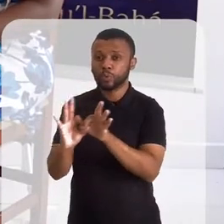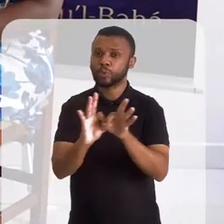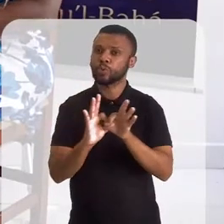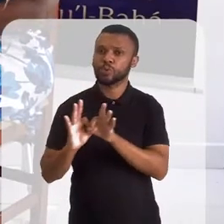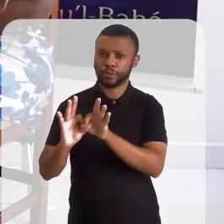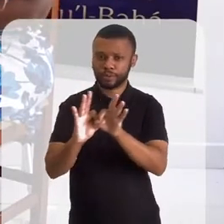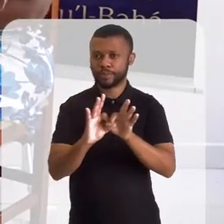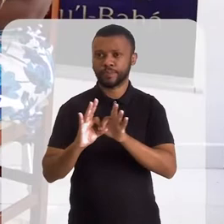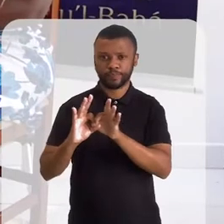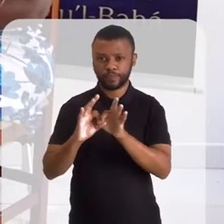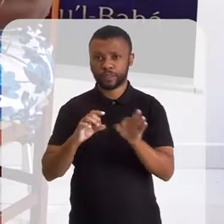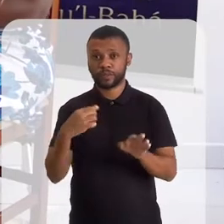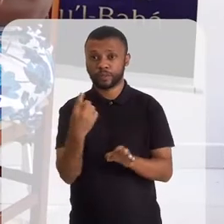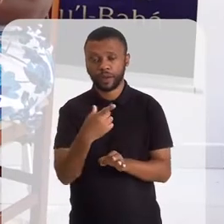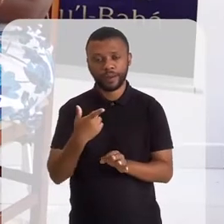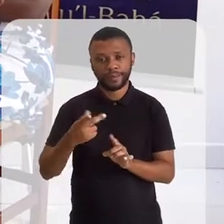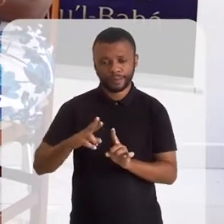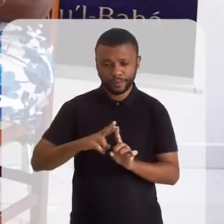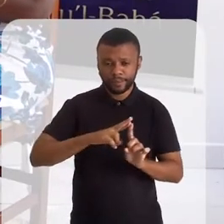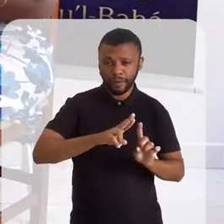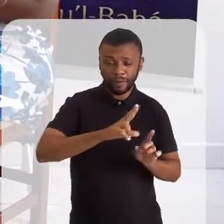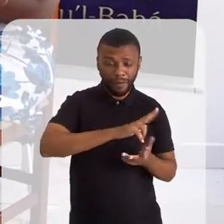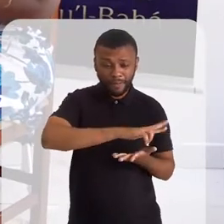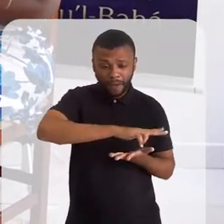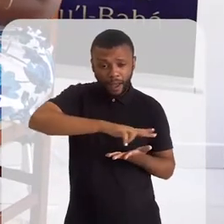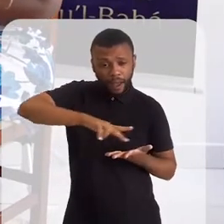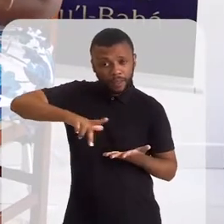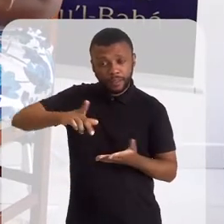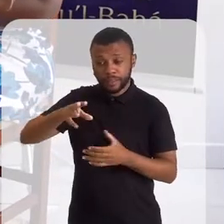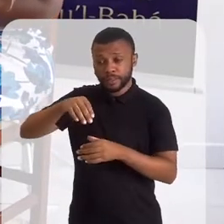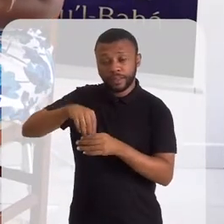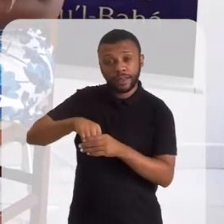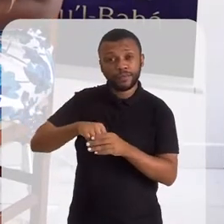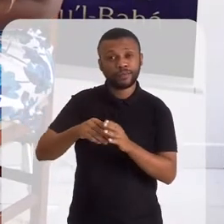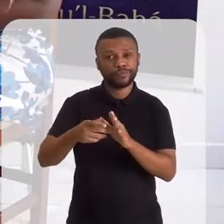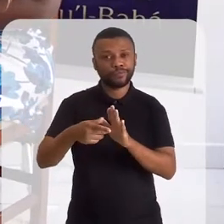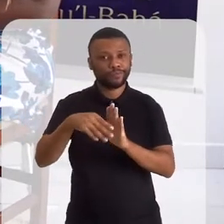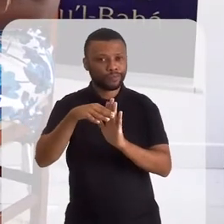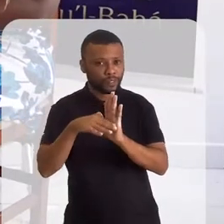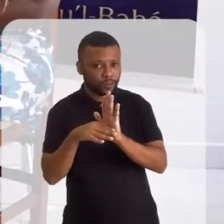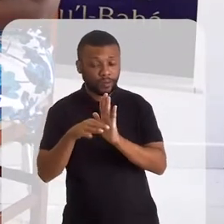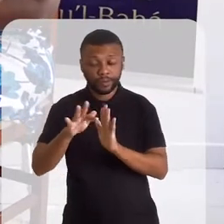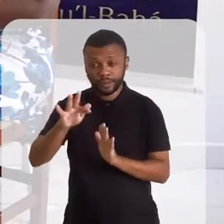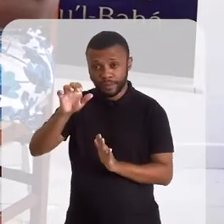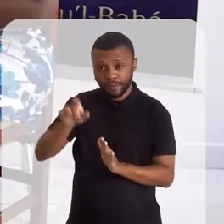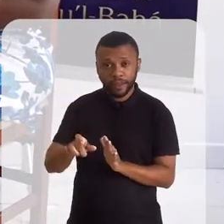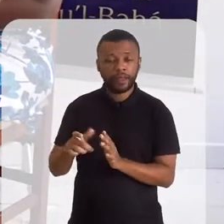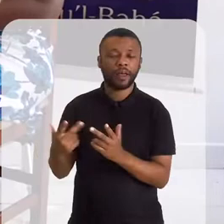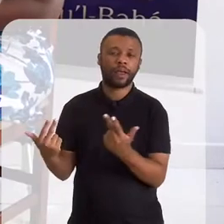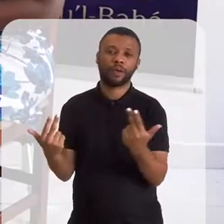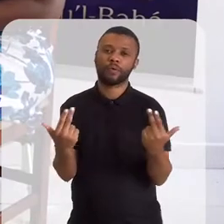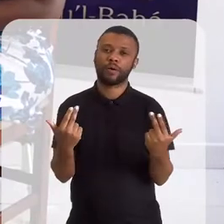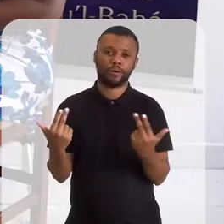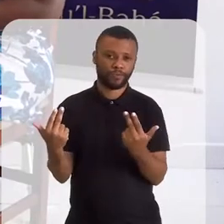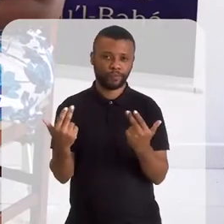oração. O que nos une, né? O que faz com que sejamos realmente, dentro dos princípios da